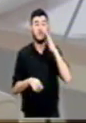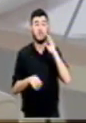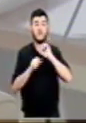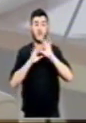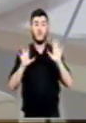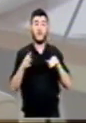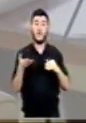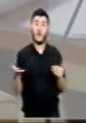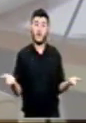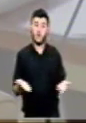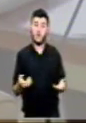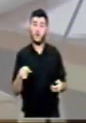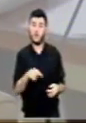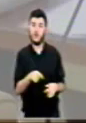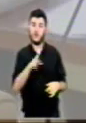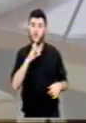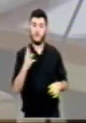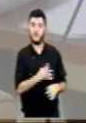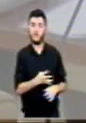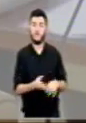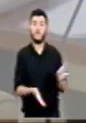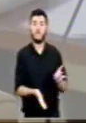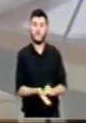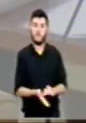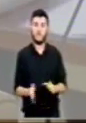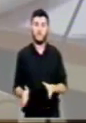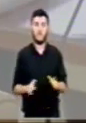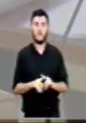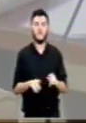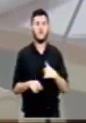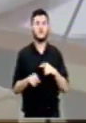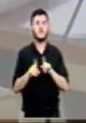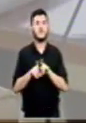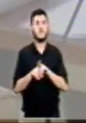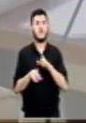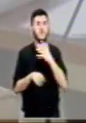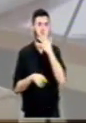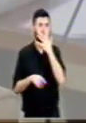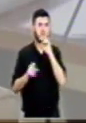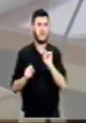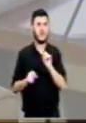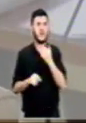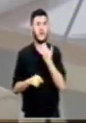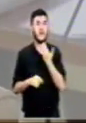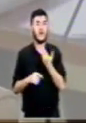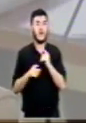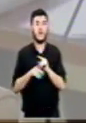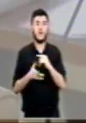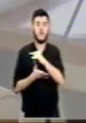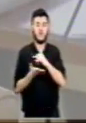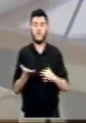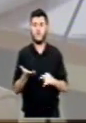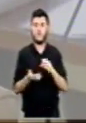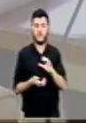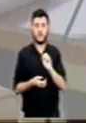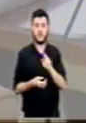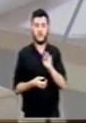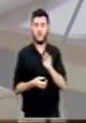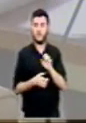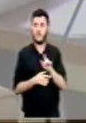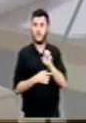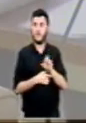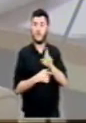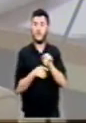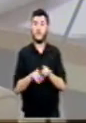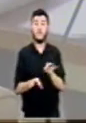em sede própria. Ao apreciar outros pedidos cautelares, o juiz titular daquela décima vara ponderou